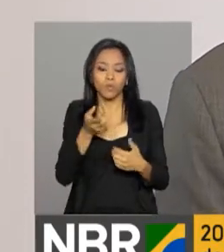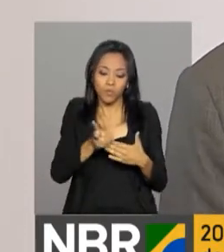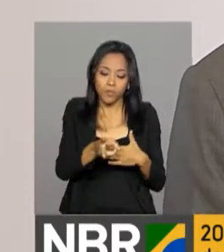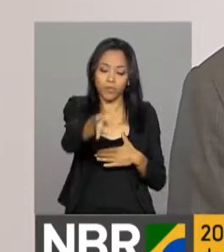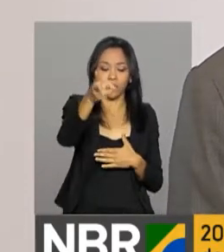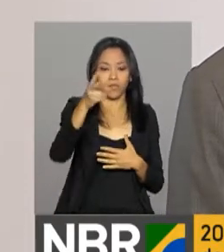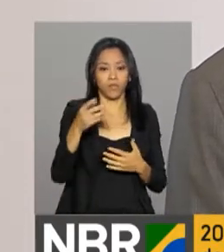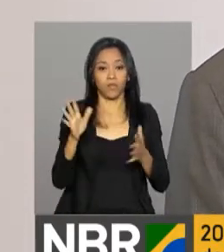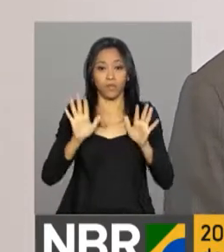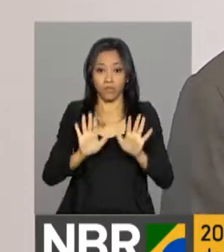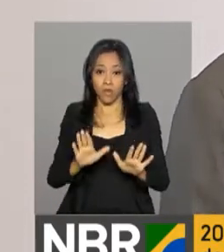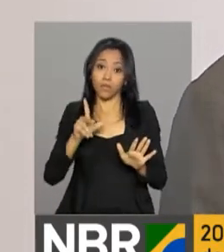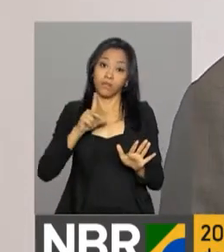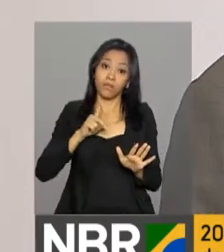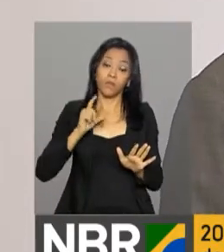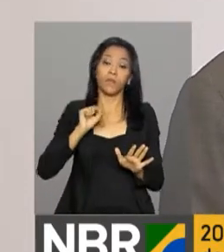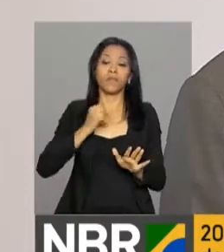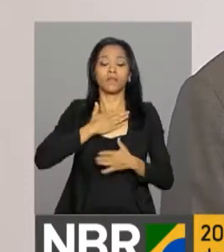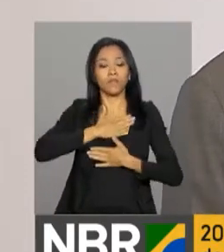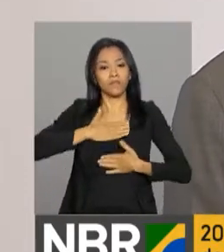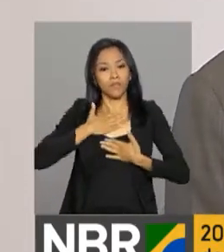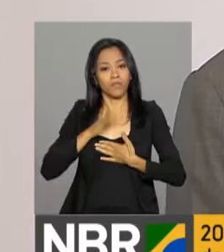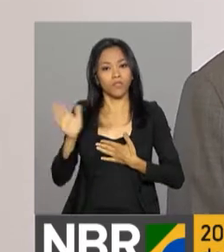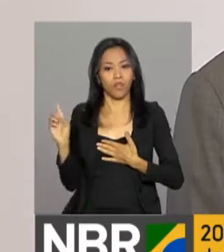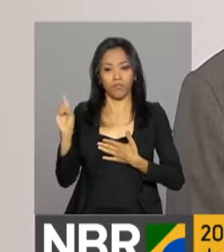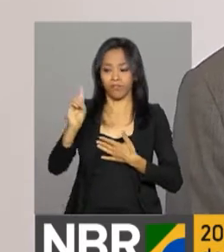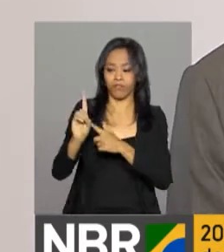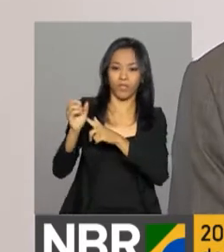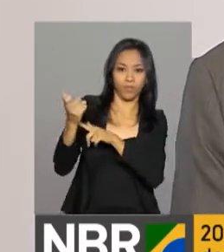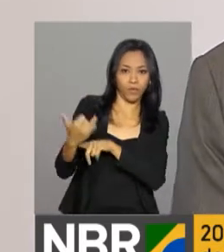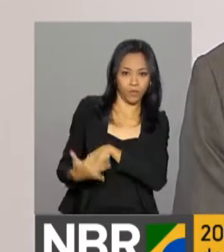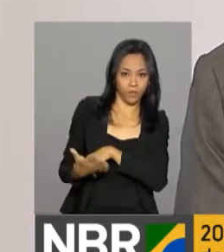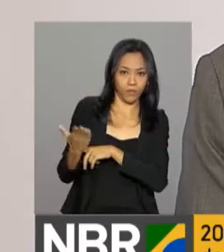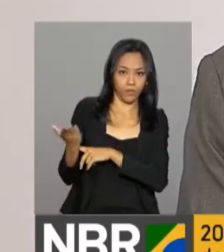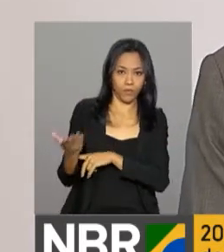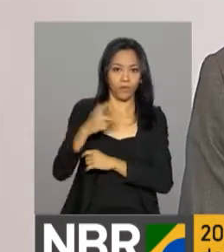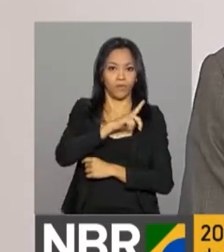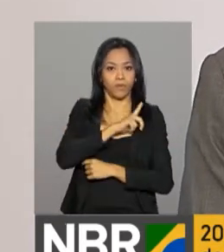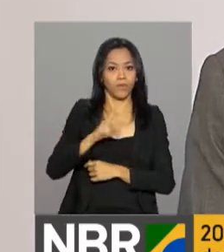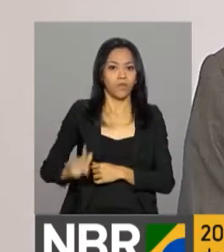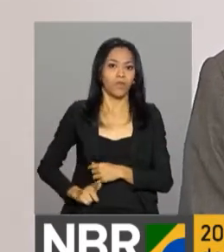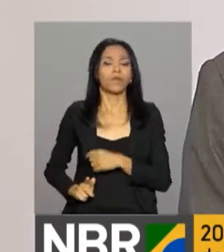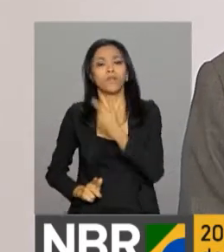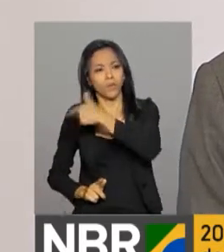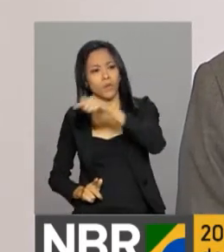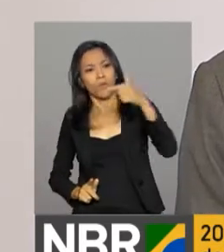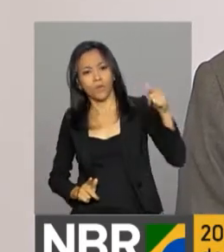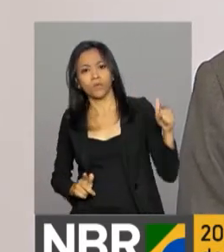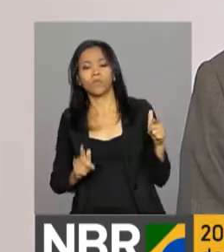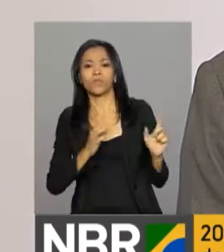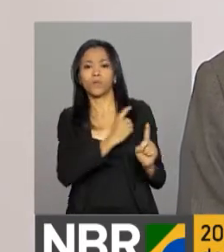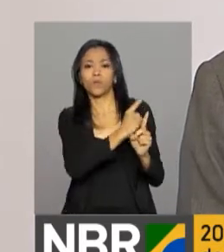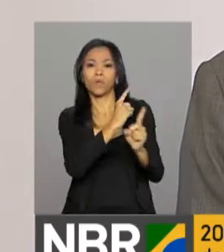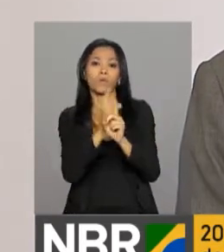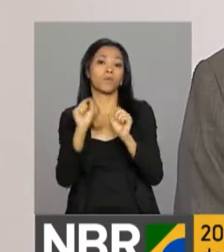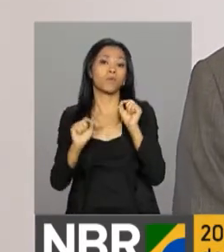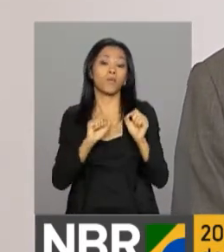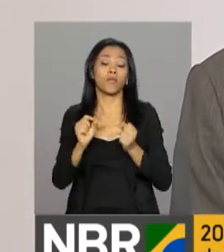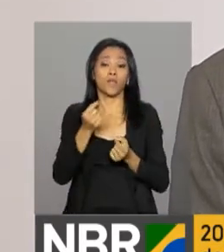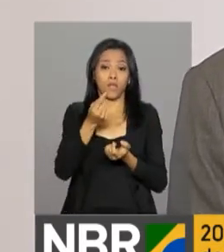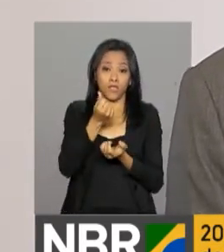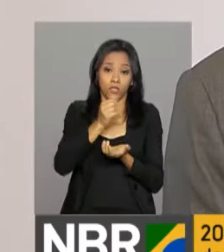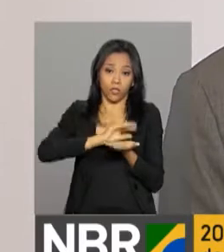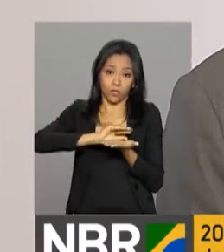tenho tido a satisfação como revelou o governador de outras oportunidades também a ter liberado verbas